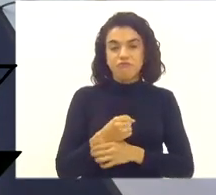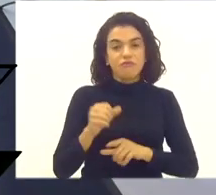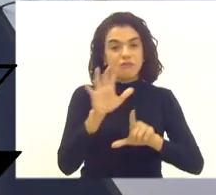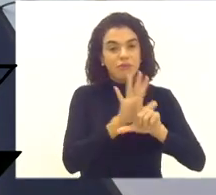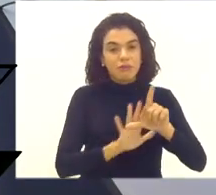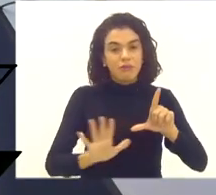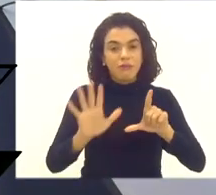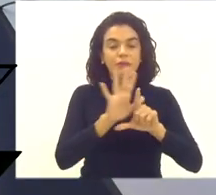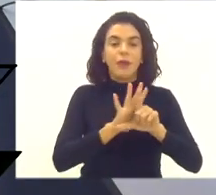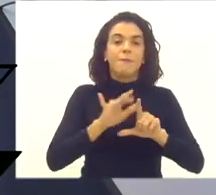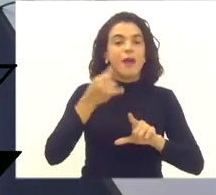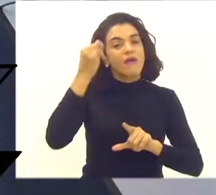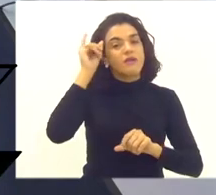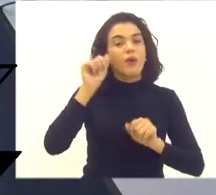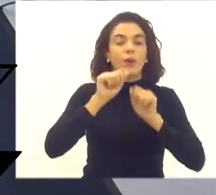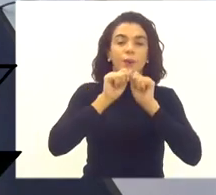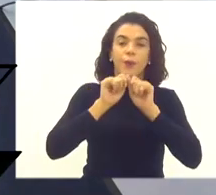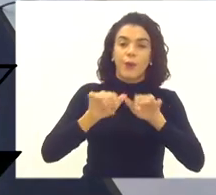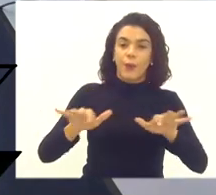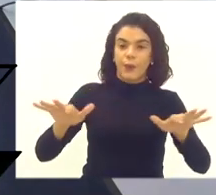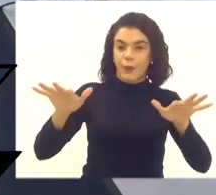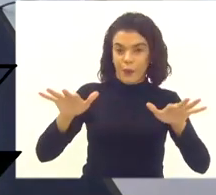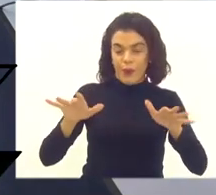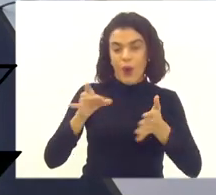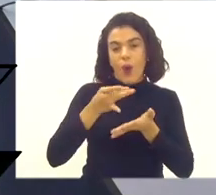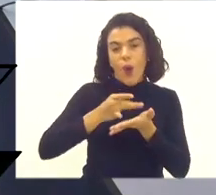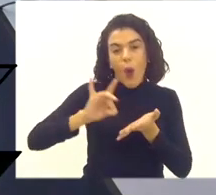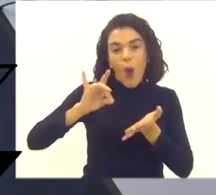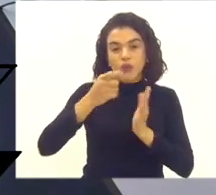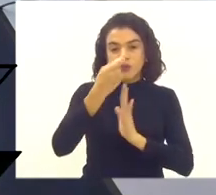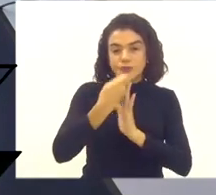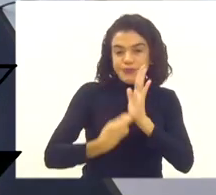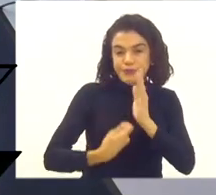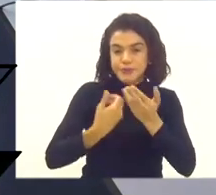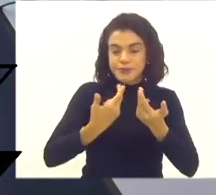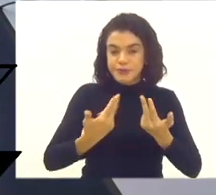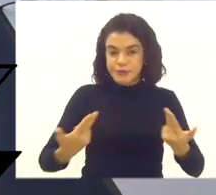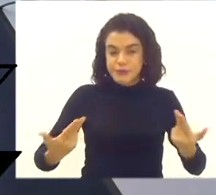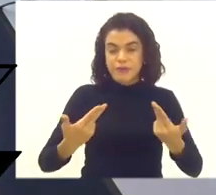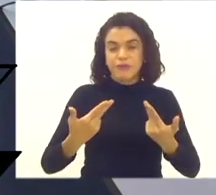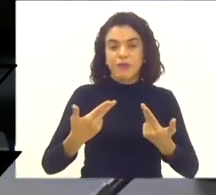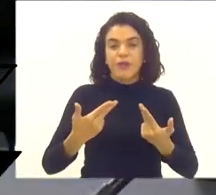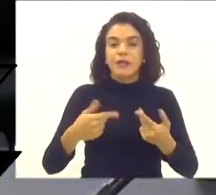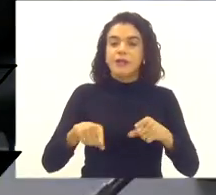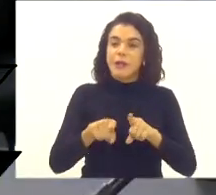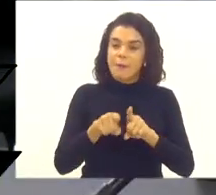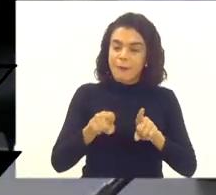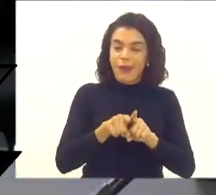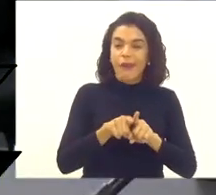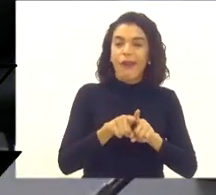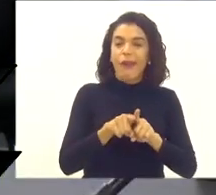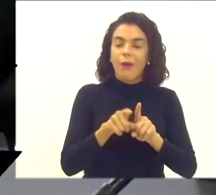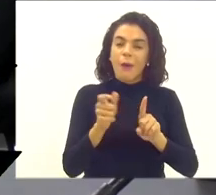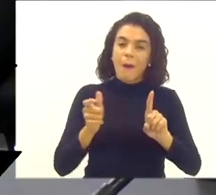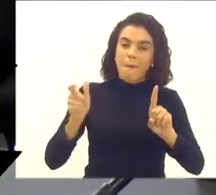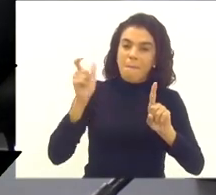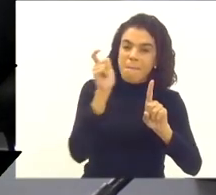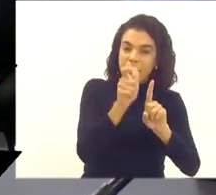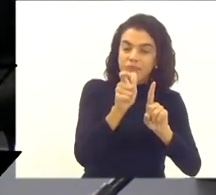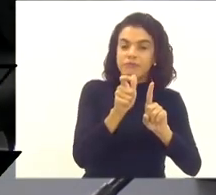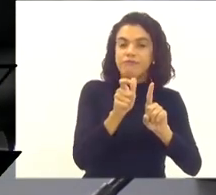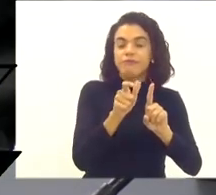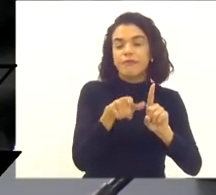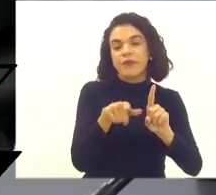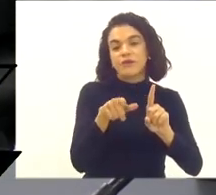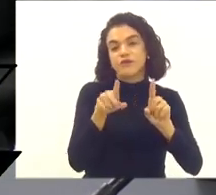para que a gente não reproduza siga reproduzindo essa violência aqui é um ataque né eu quis trazer